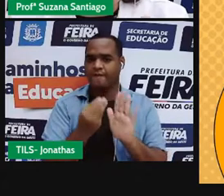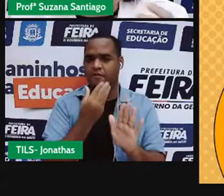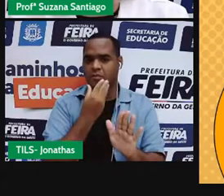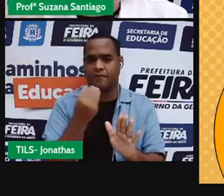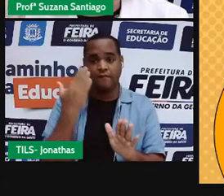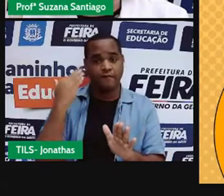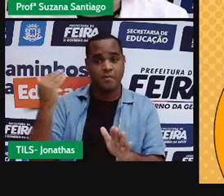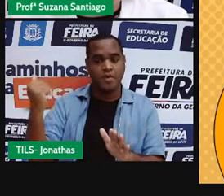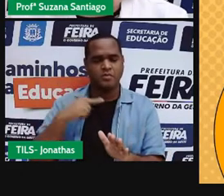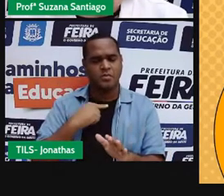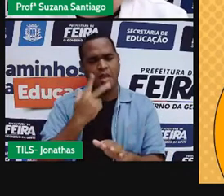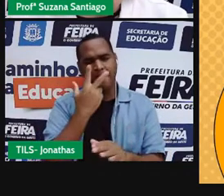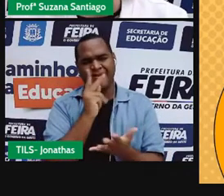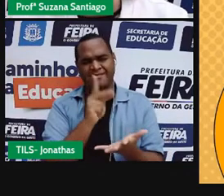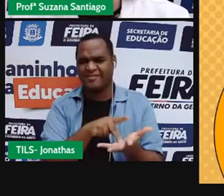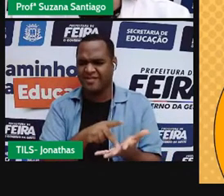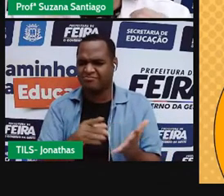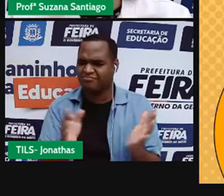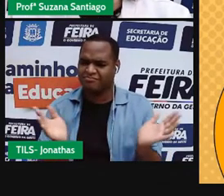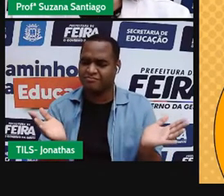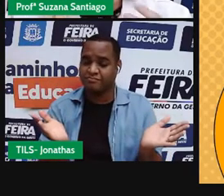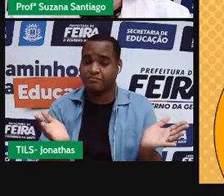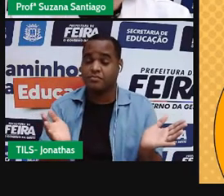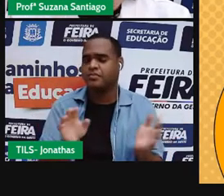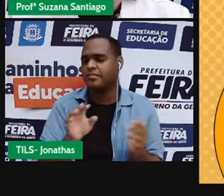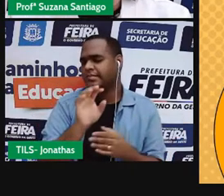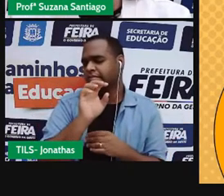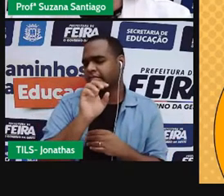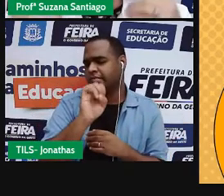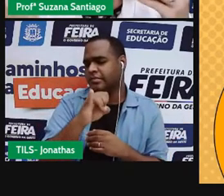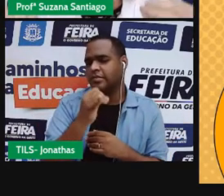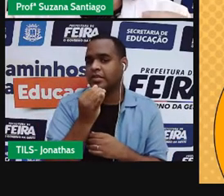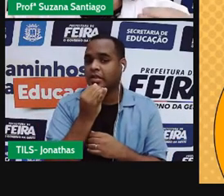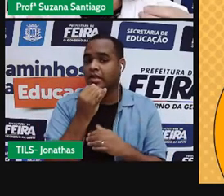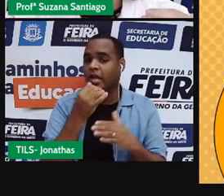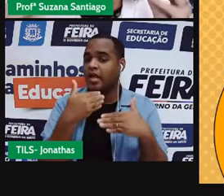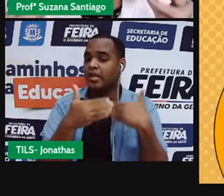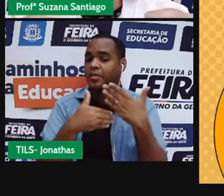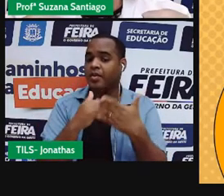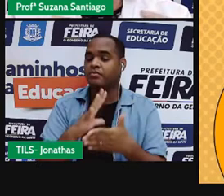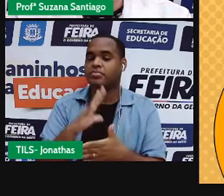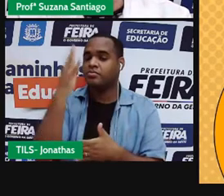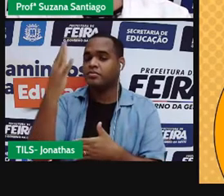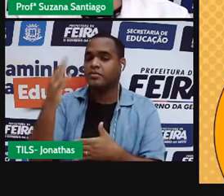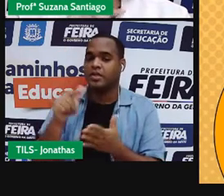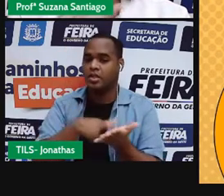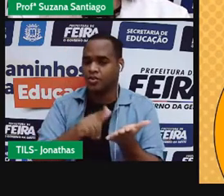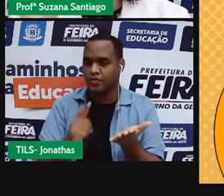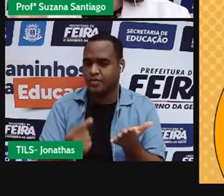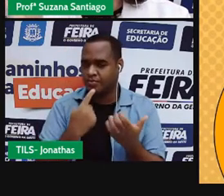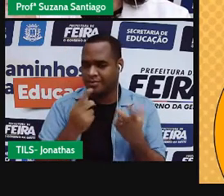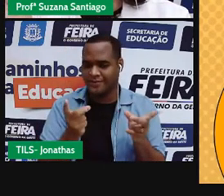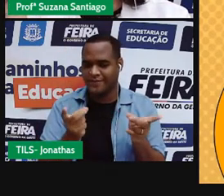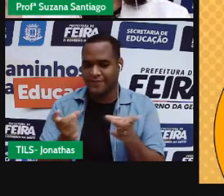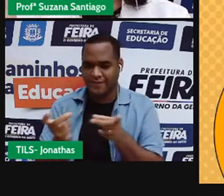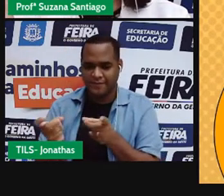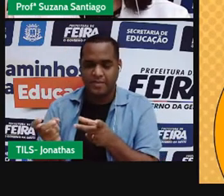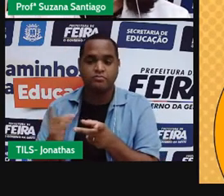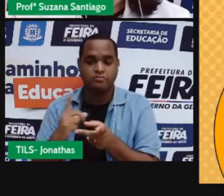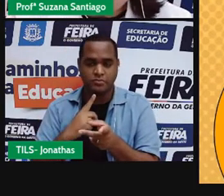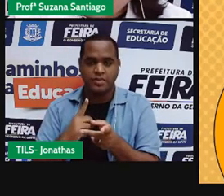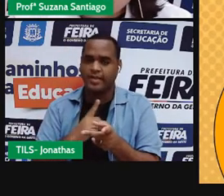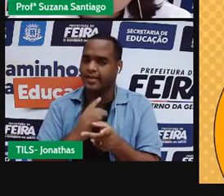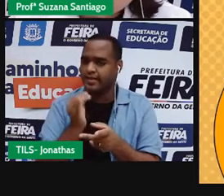famoso no meio, então devia ser verdade. Só que depois que o jornal já tinha vendido